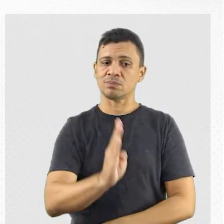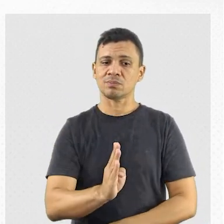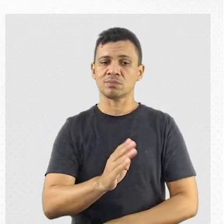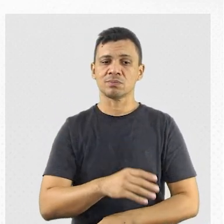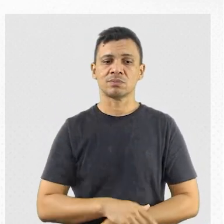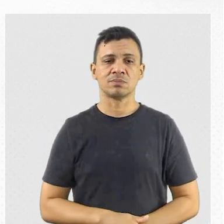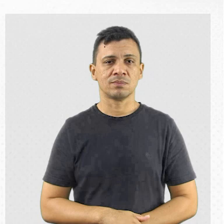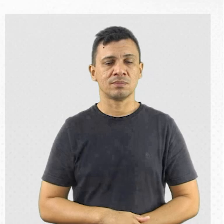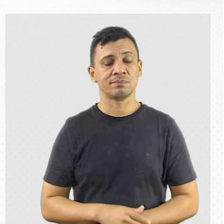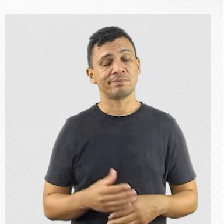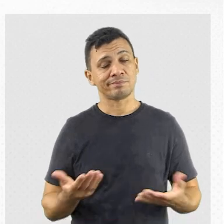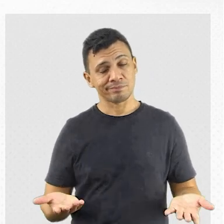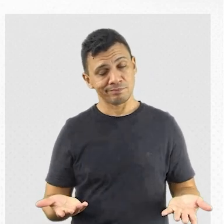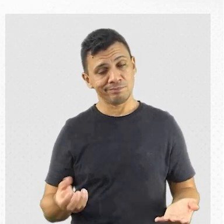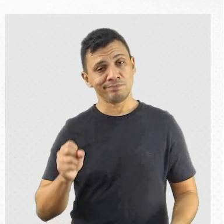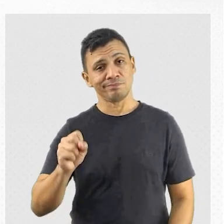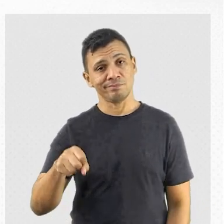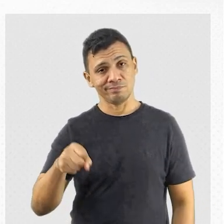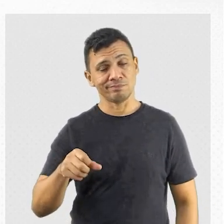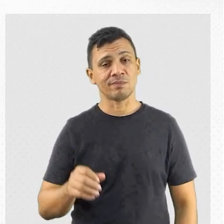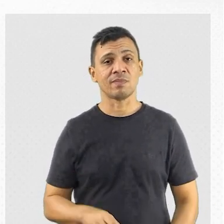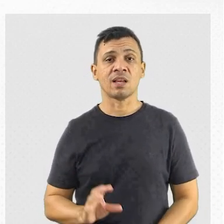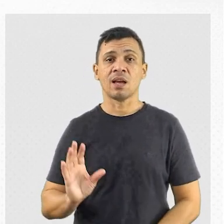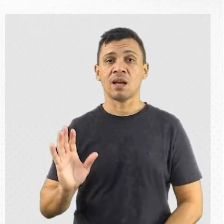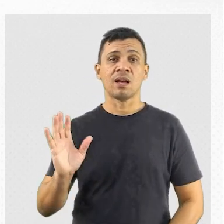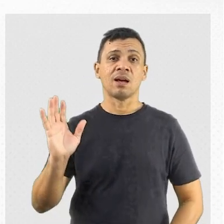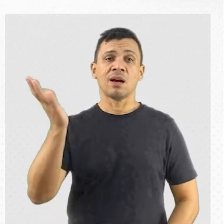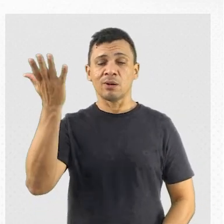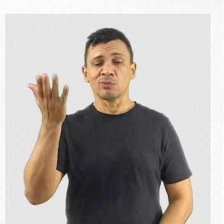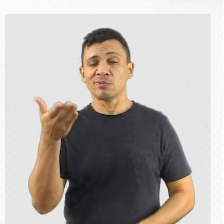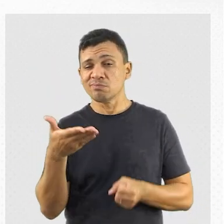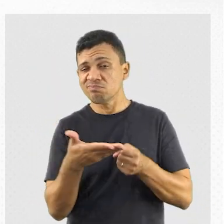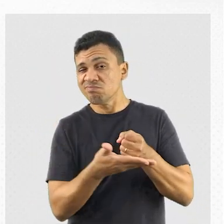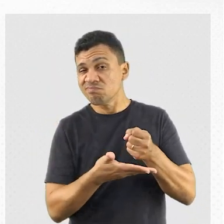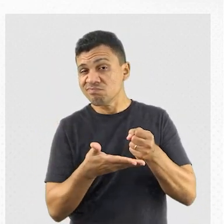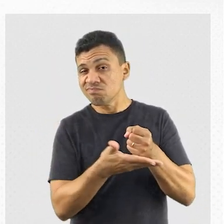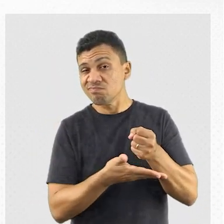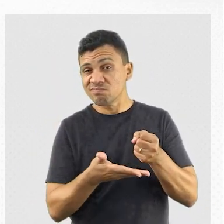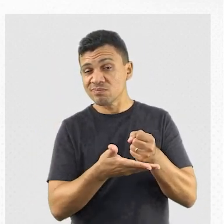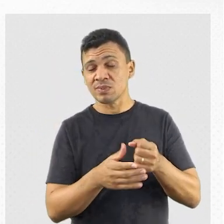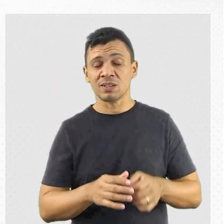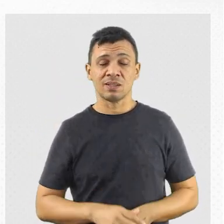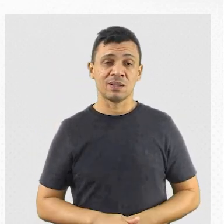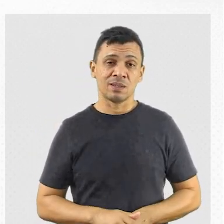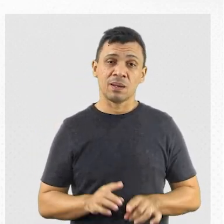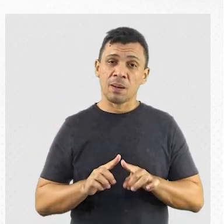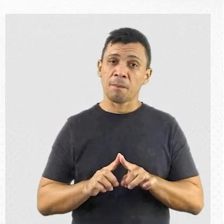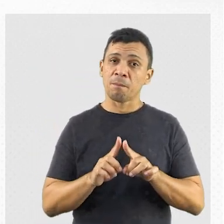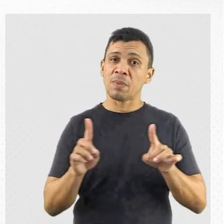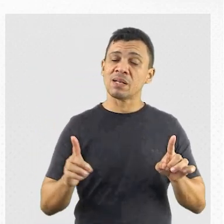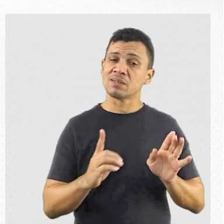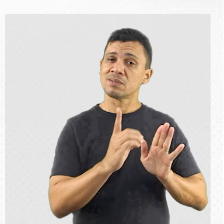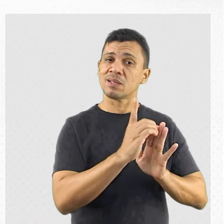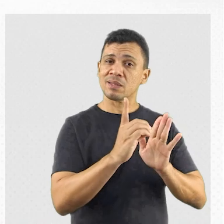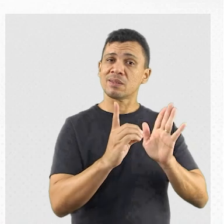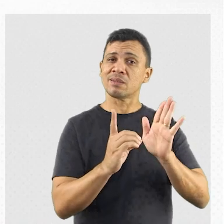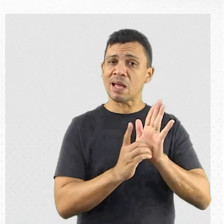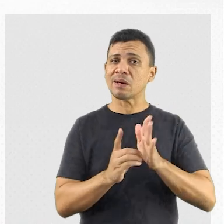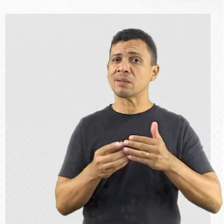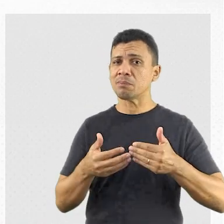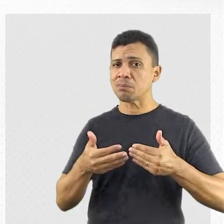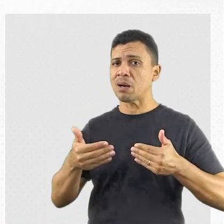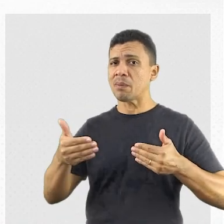extra-individuais, ou seja, estão fora de nós, e essas regras sociais se impõem sobre a nossa vida. Nós não conseguimos driblar essas